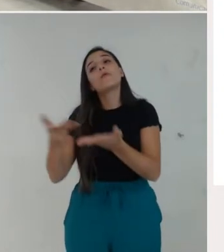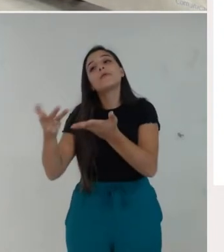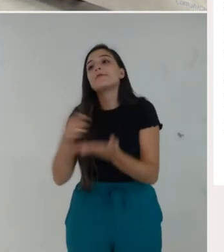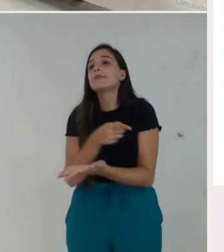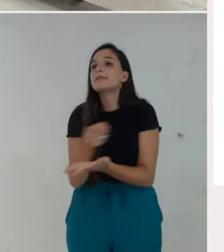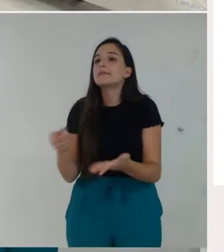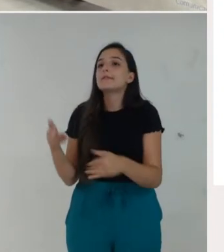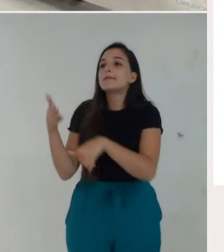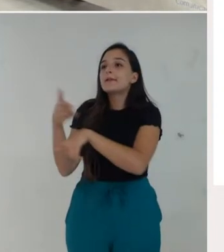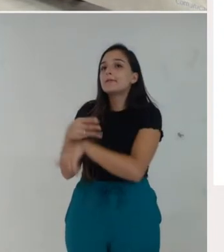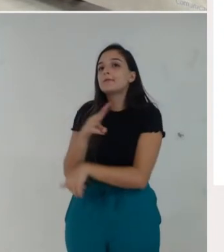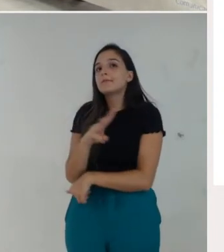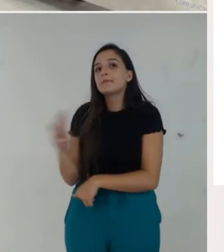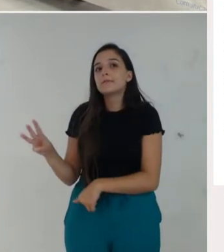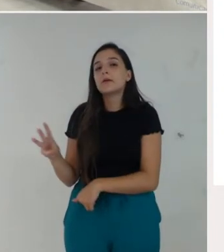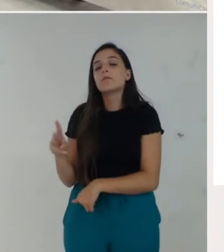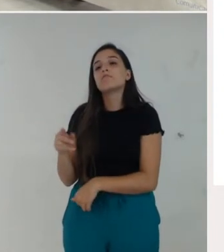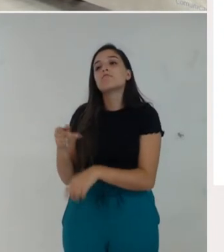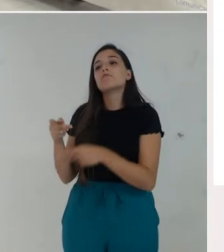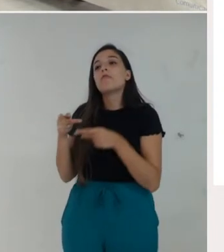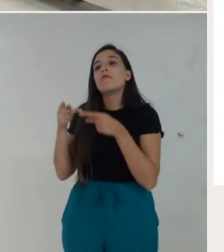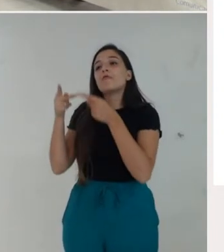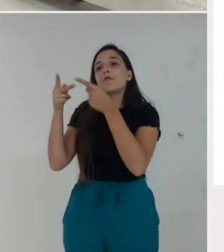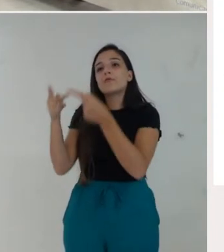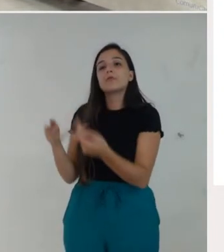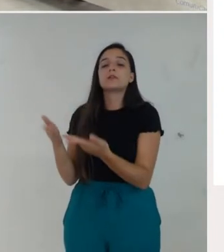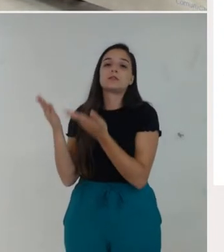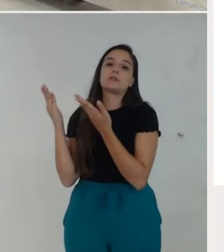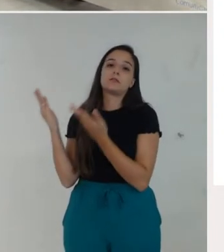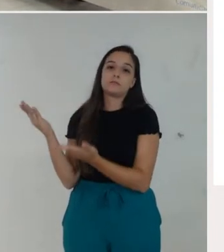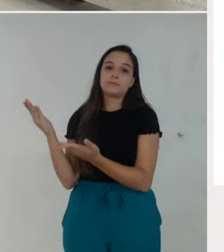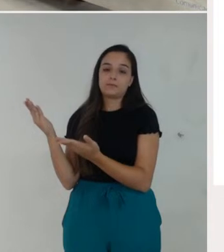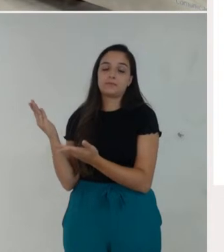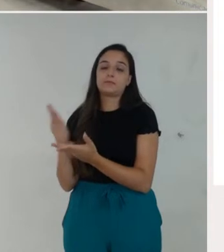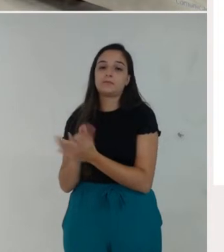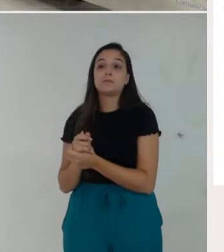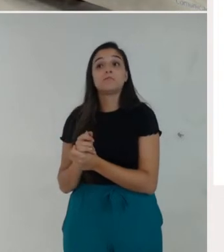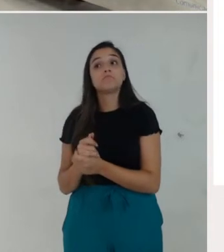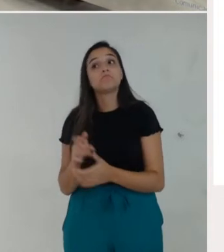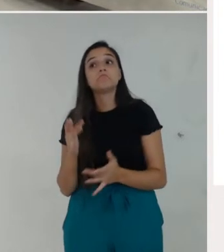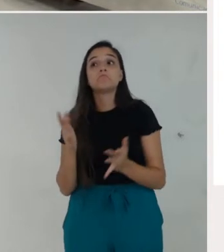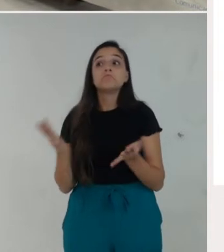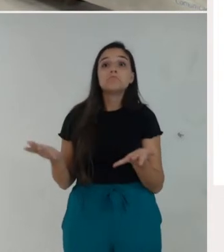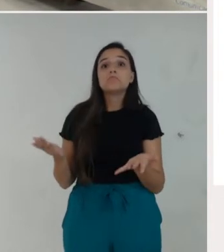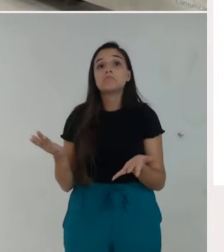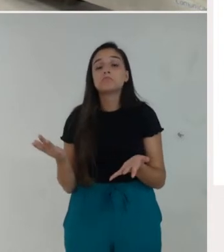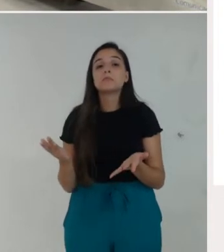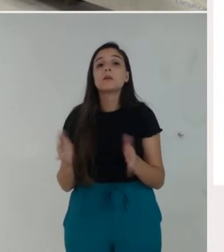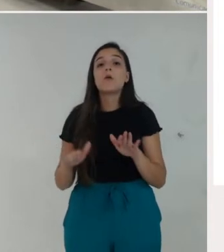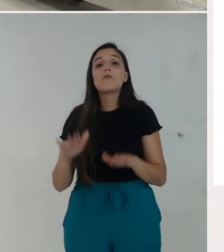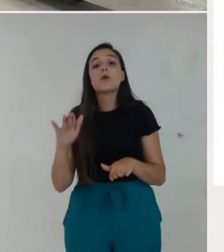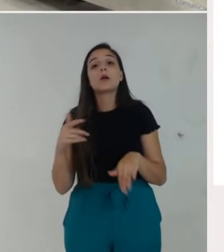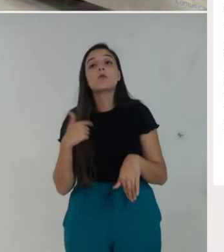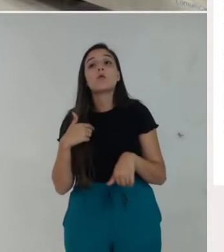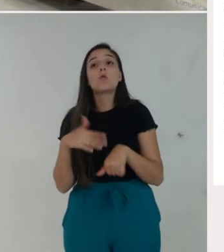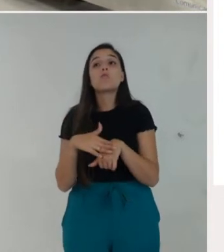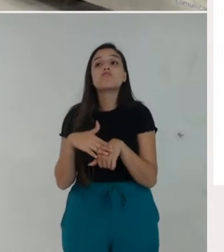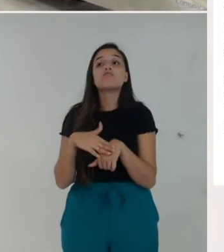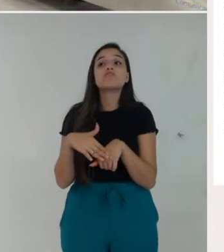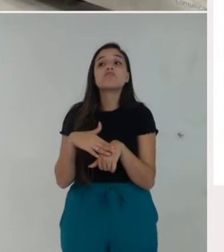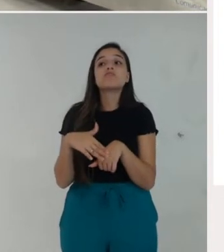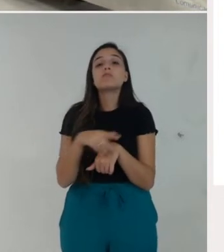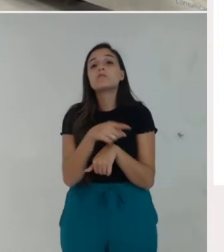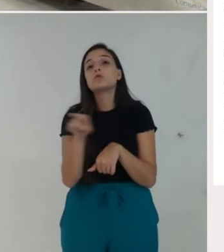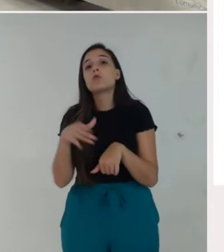site, visitarem esse material que está disponível e, quem sabe, né, conversarem com